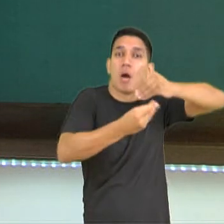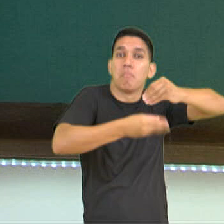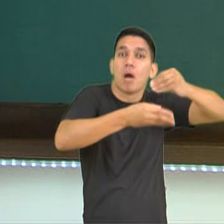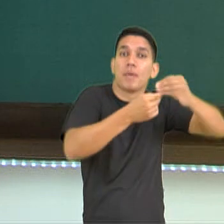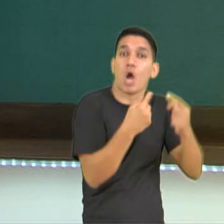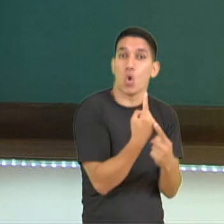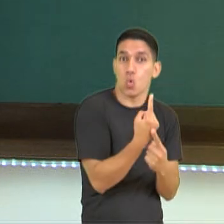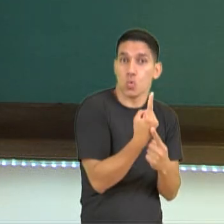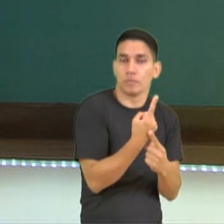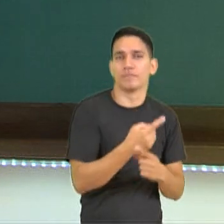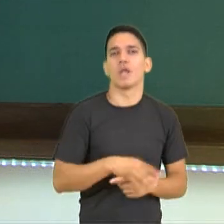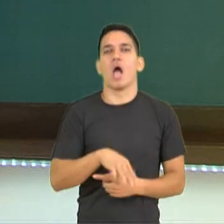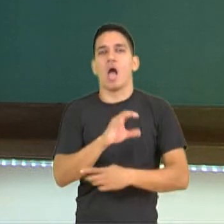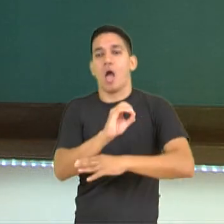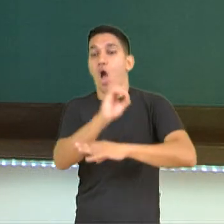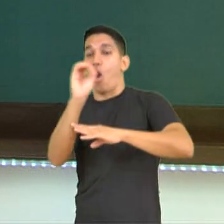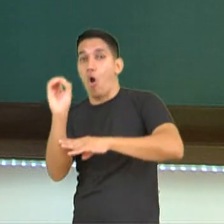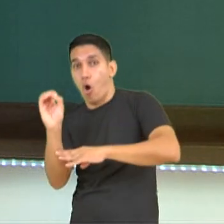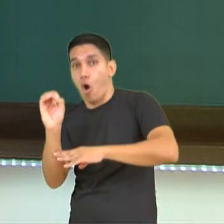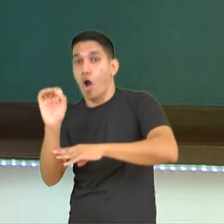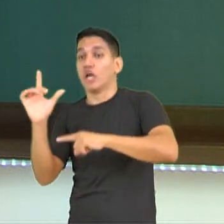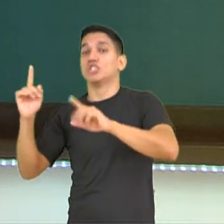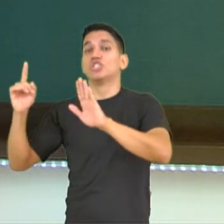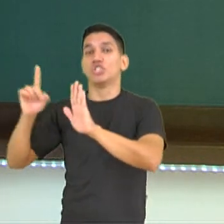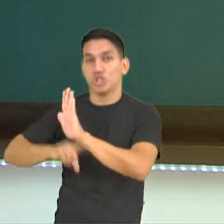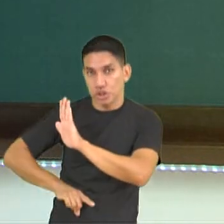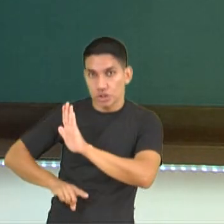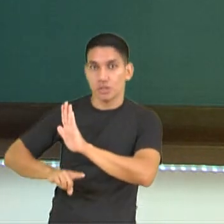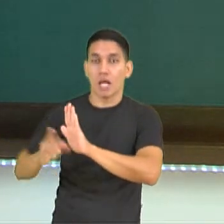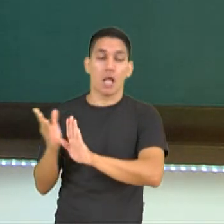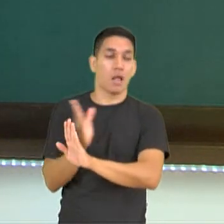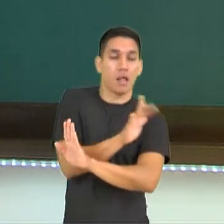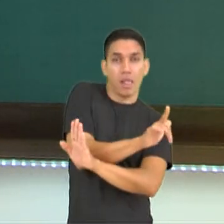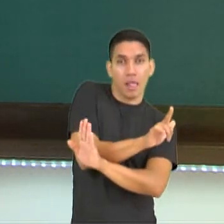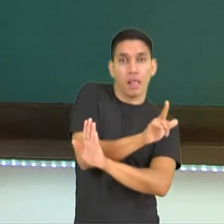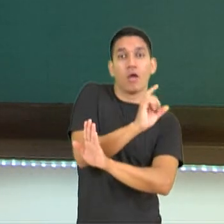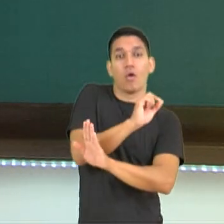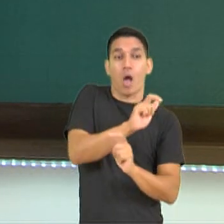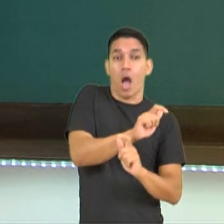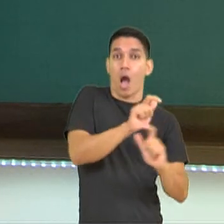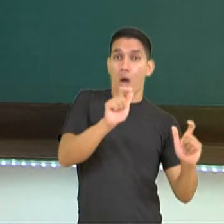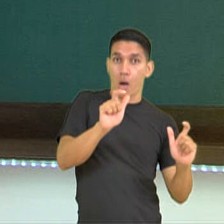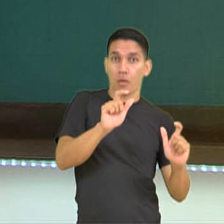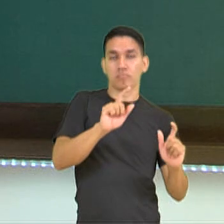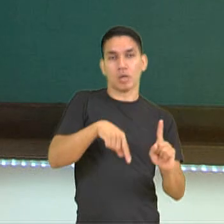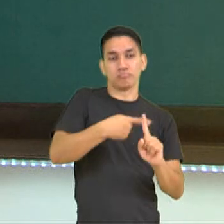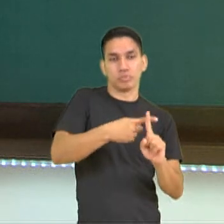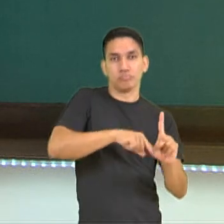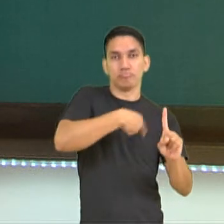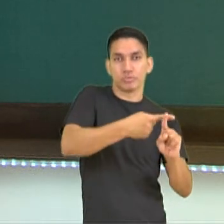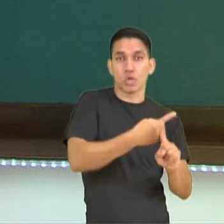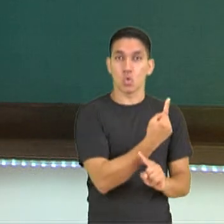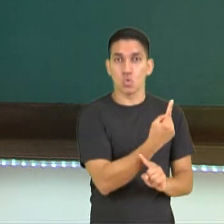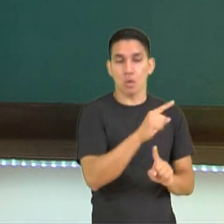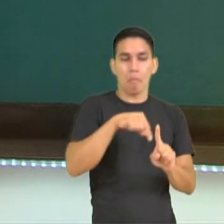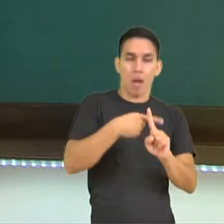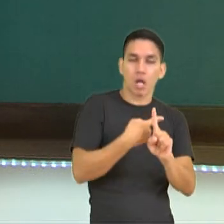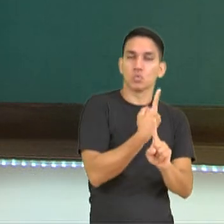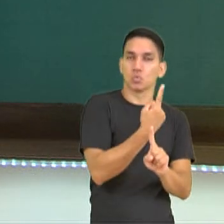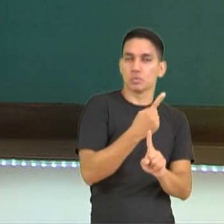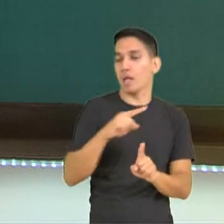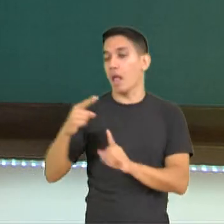oeste diminuindo, para leste aumentando, em relação ao lugar onde eu estou. Então essa é a distribuição das